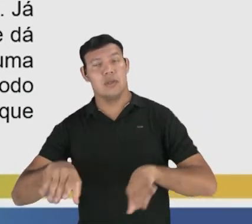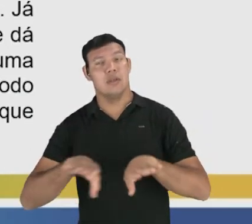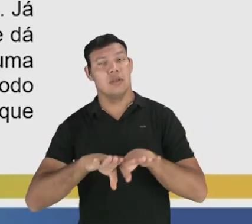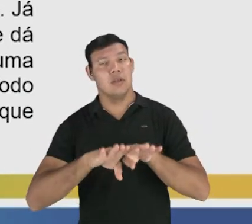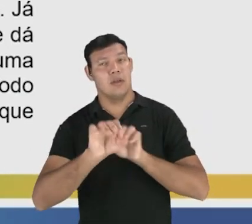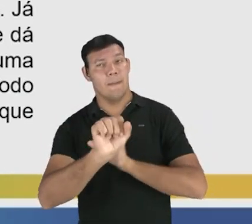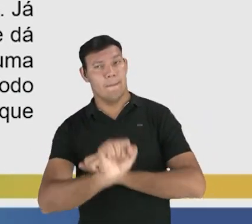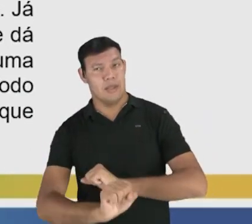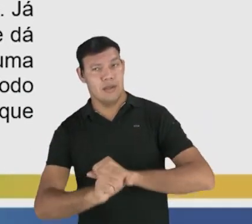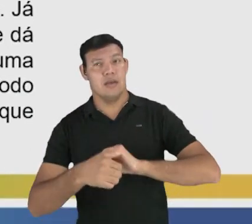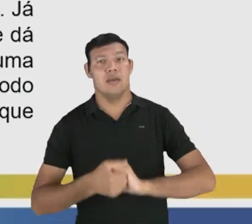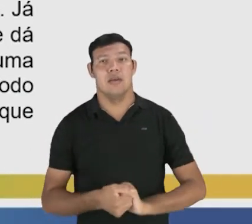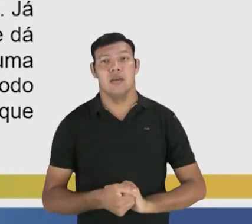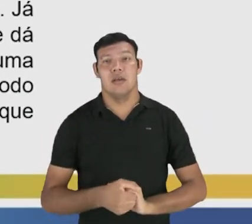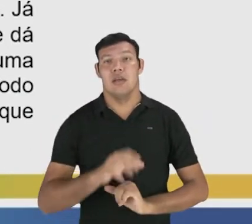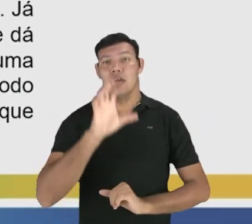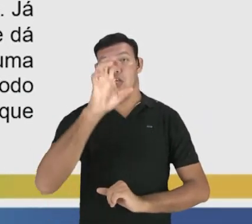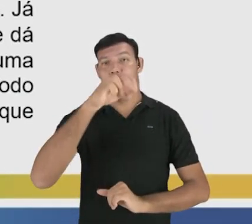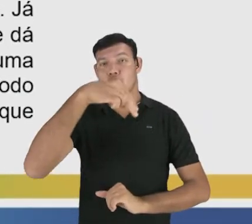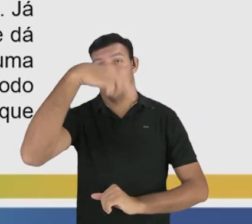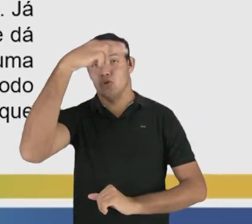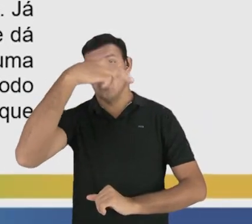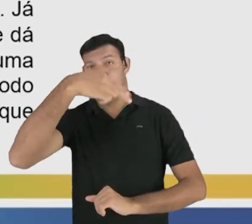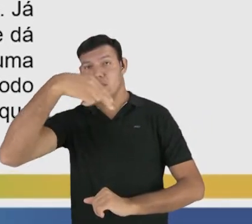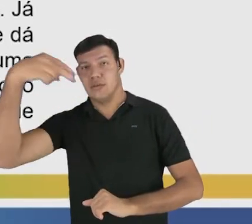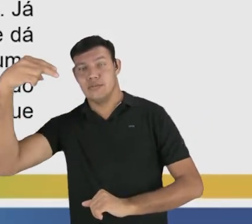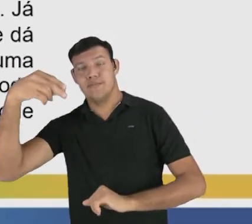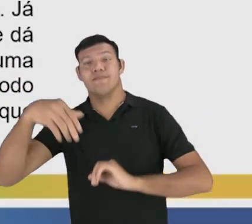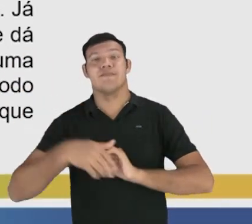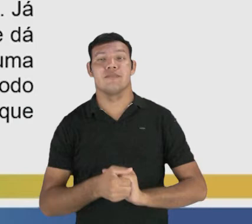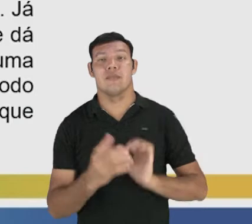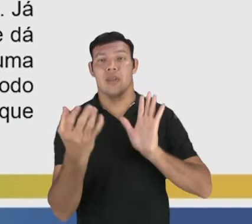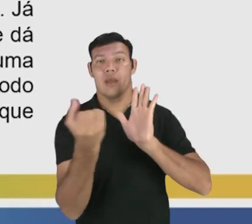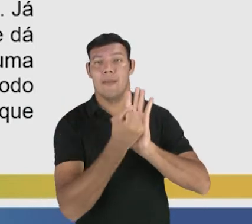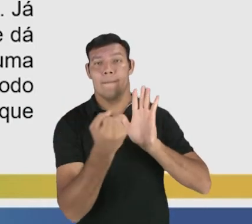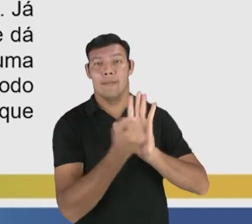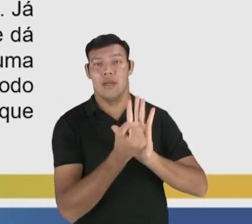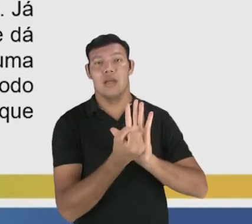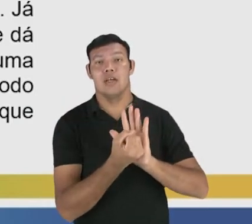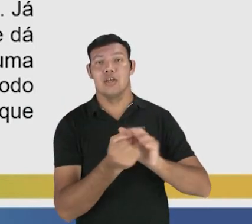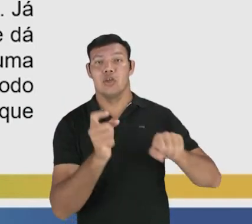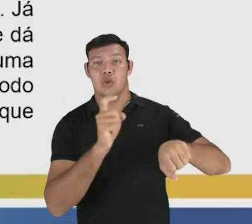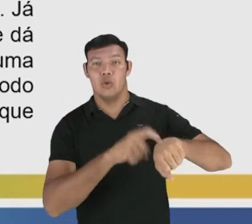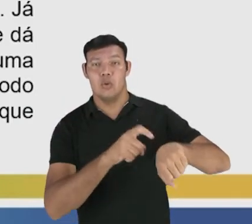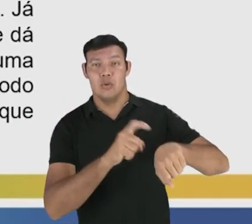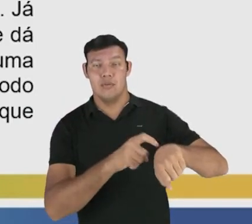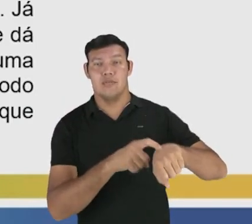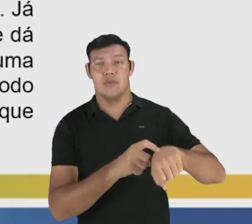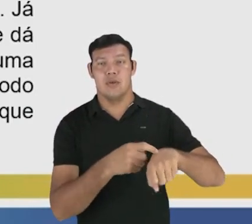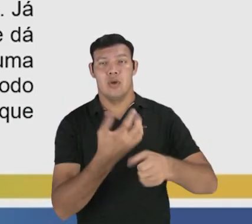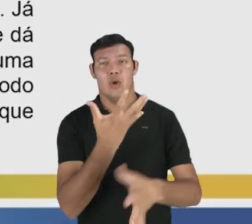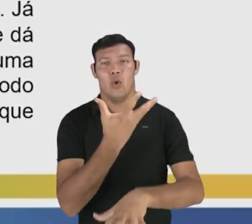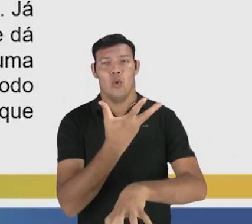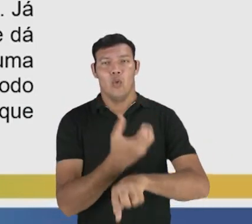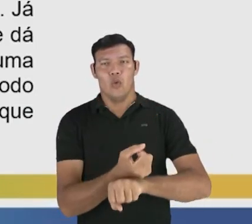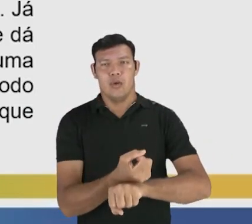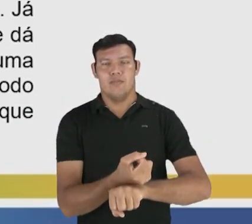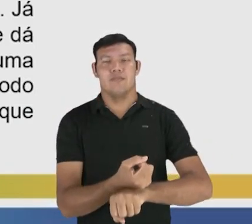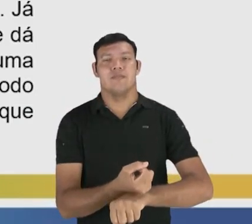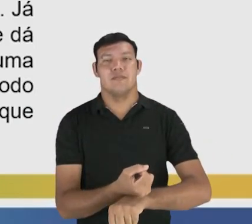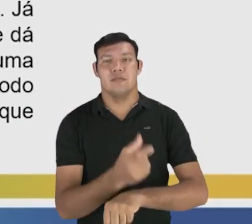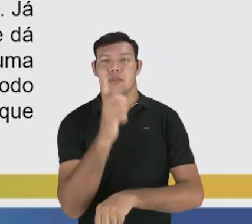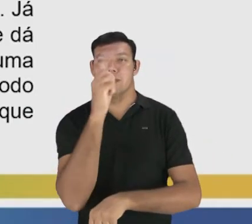nas regiões nordeste e norte, essa estação já vai marcar aí o início do período de escassez de água. Então,